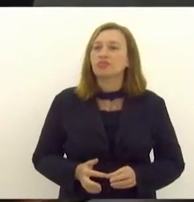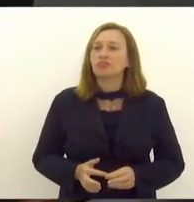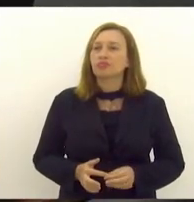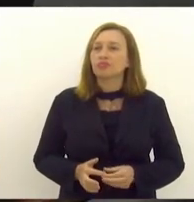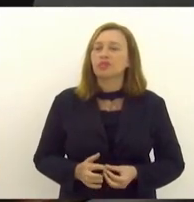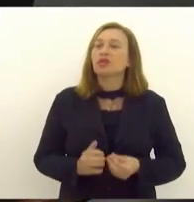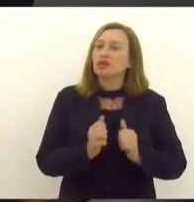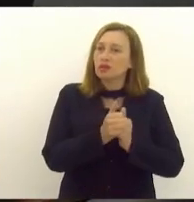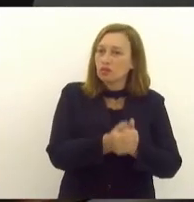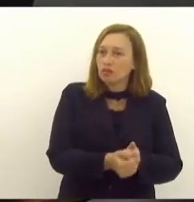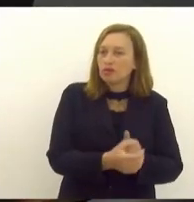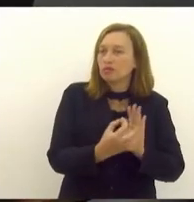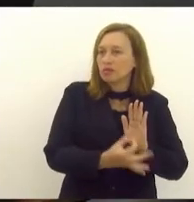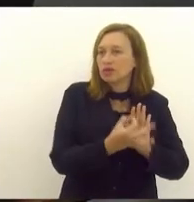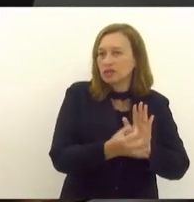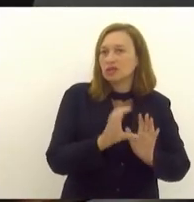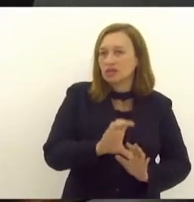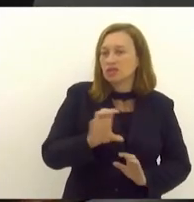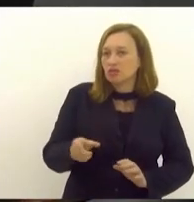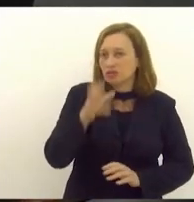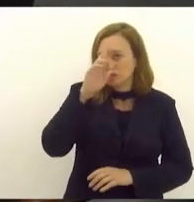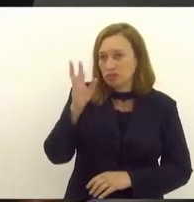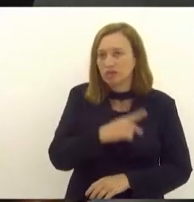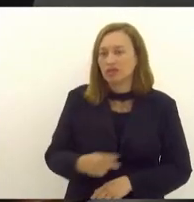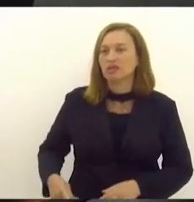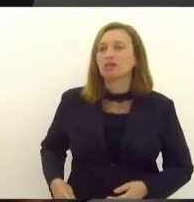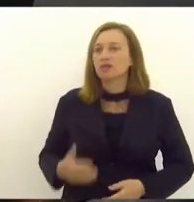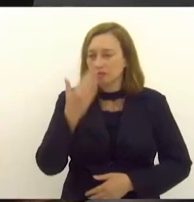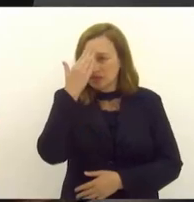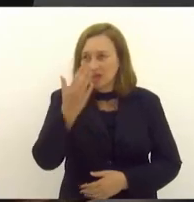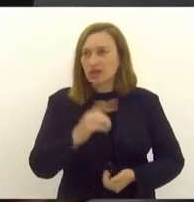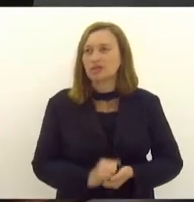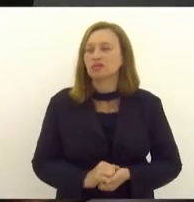acompanha Aparecida da ccj seu presidente Obrigado